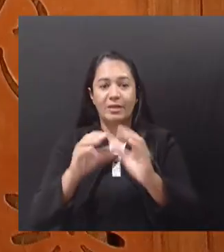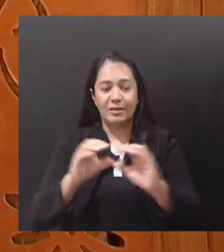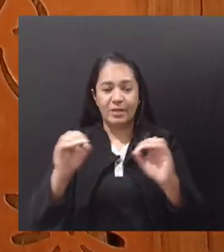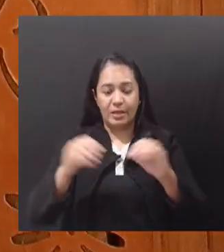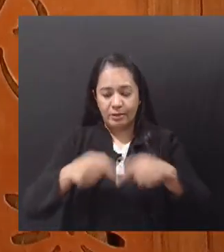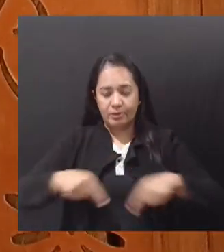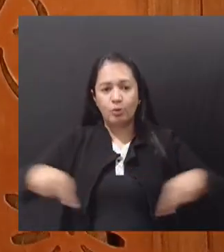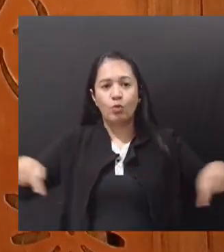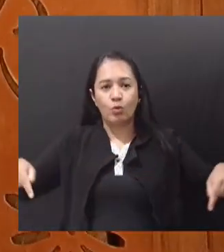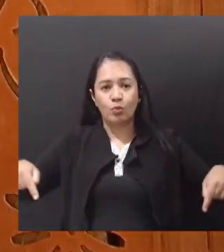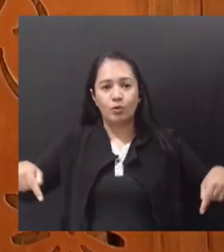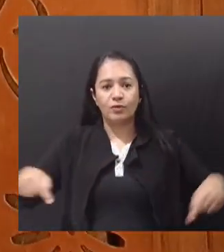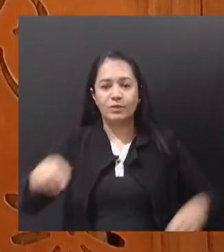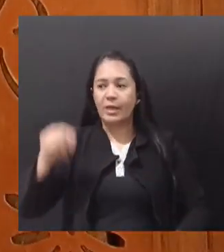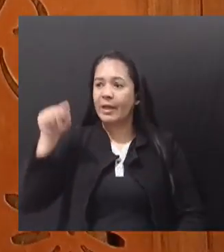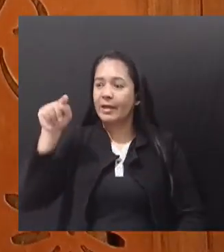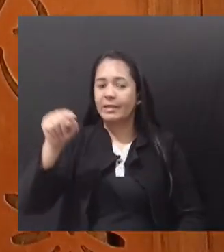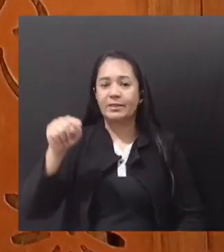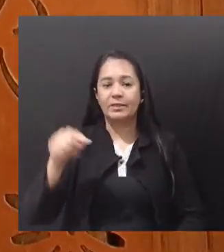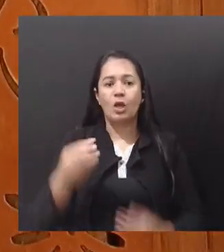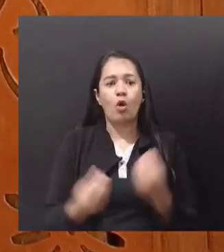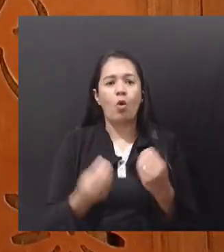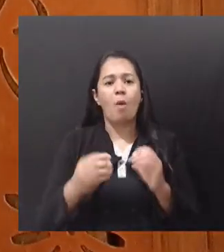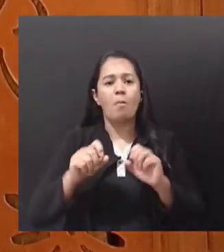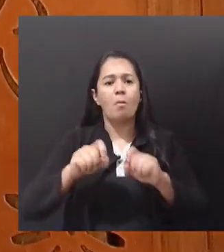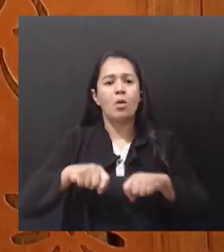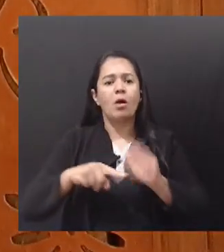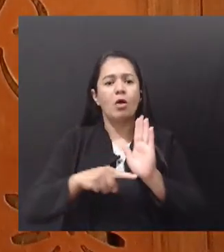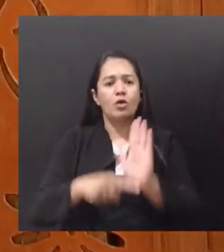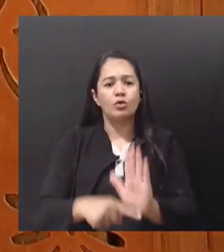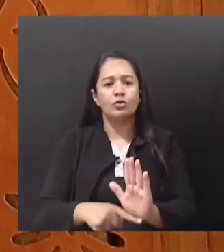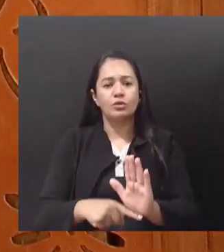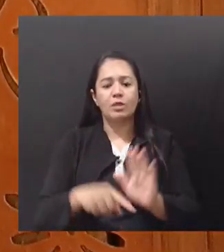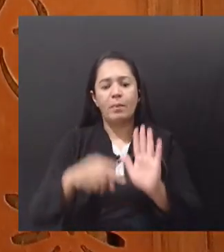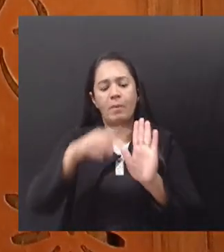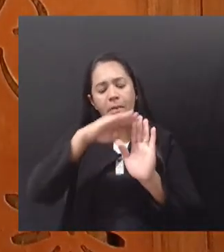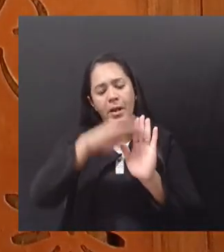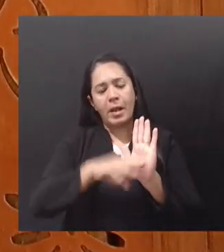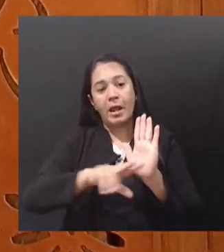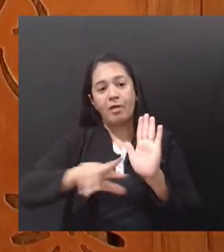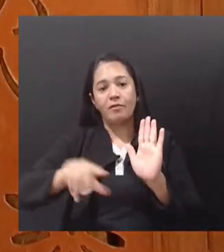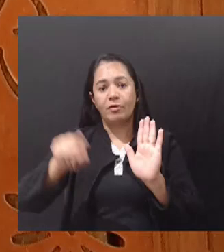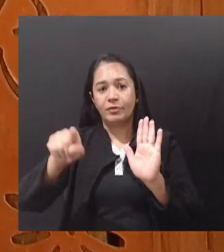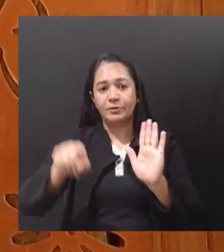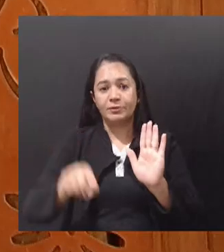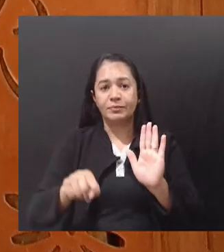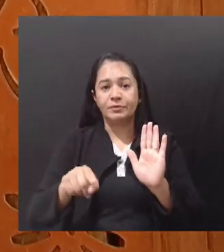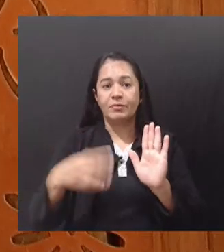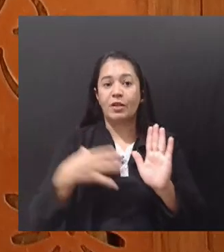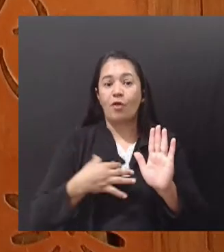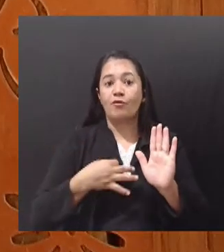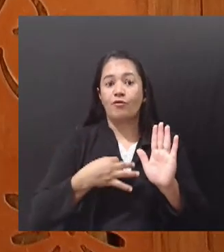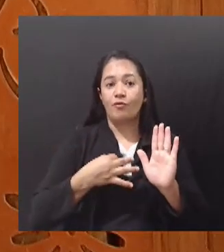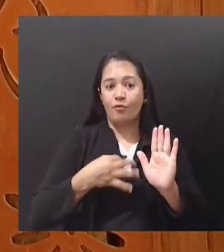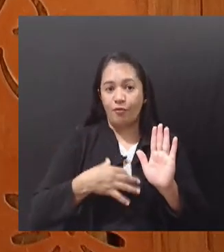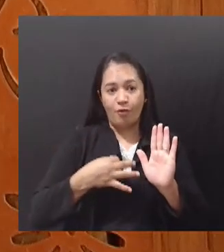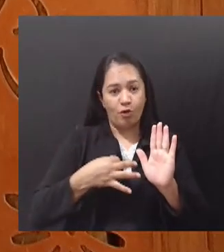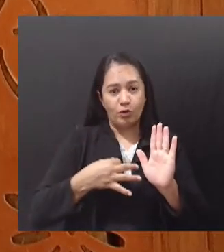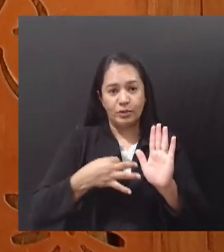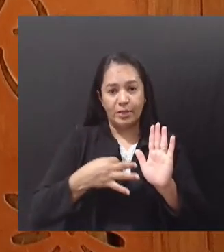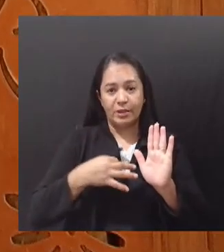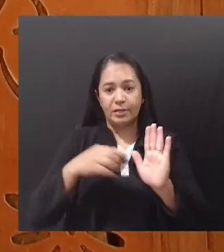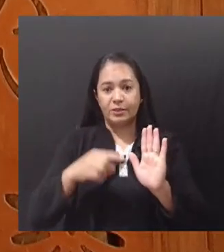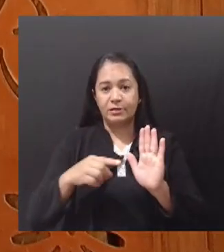fraternidadesemfronteiras.org.br, você clica lá em Como Podemos Ajudar. Vai abrir várias abas, numa delas é voluntariado. Você clicou lá,